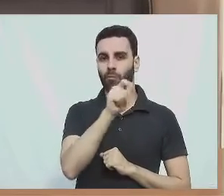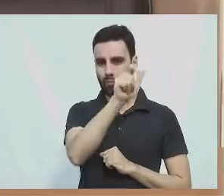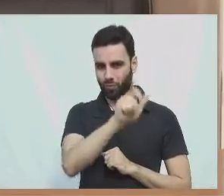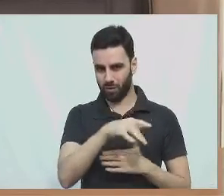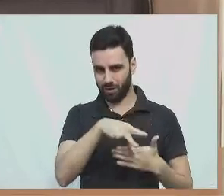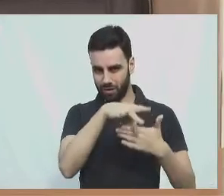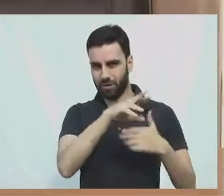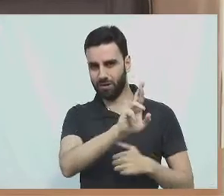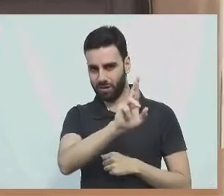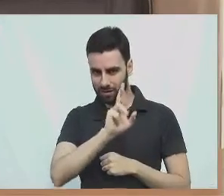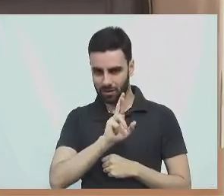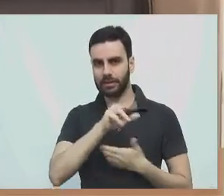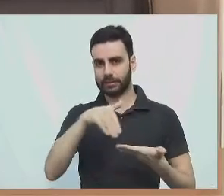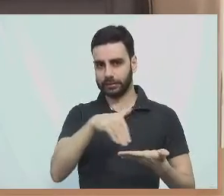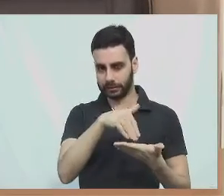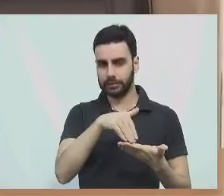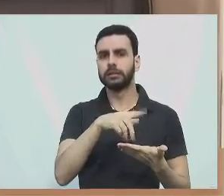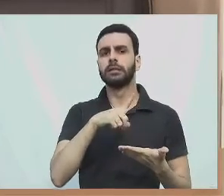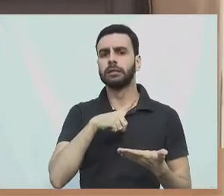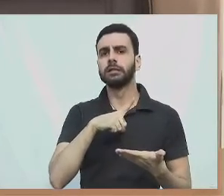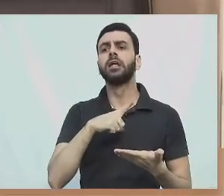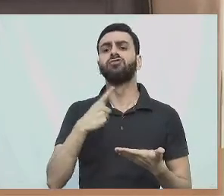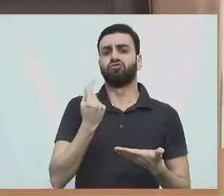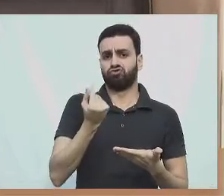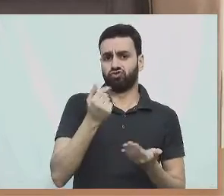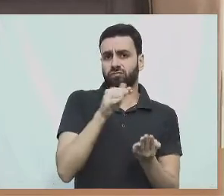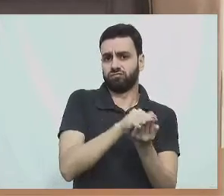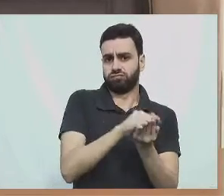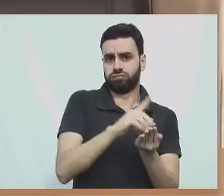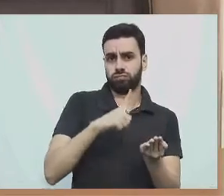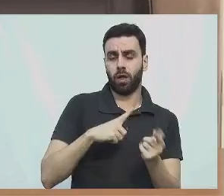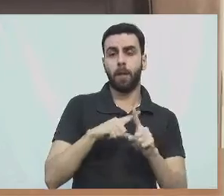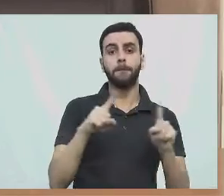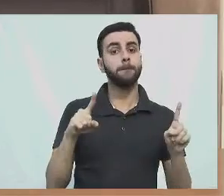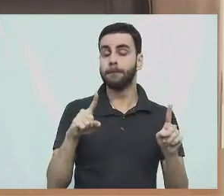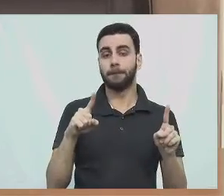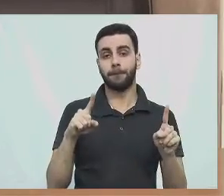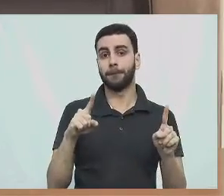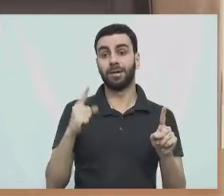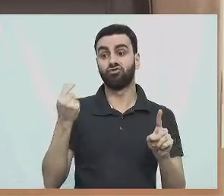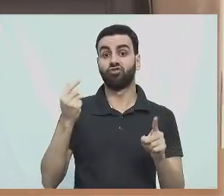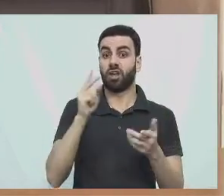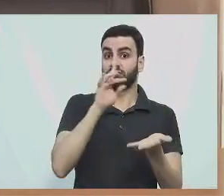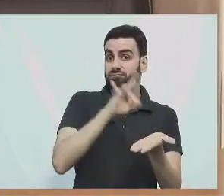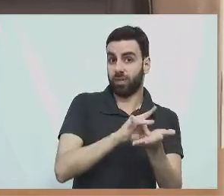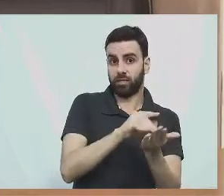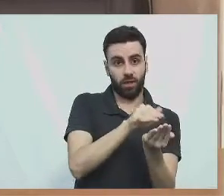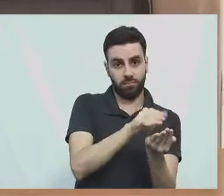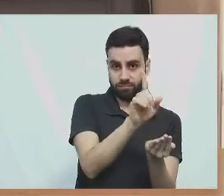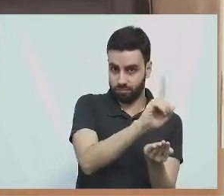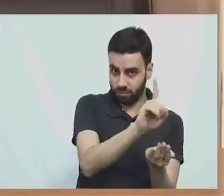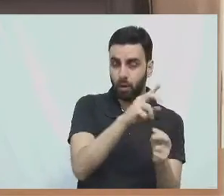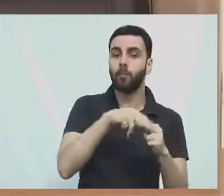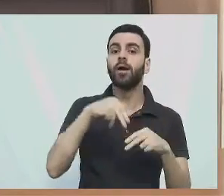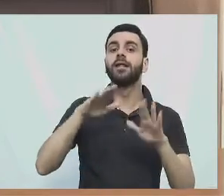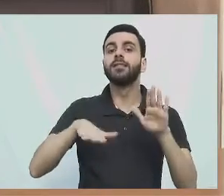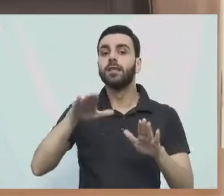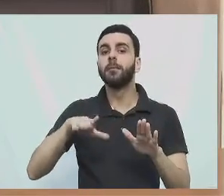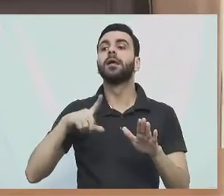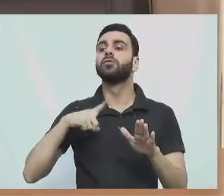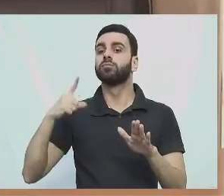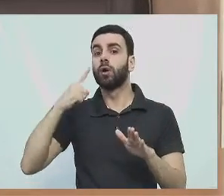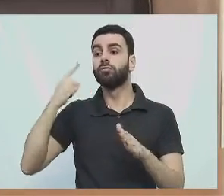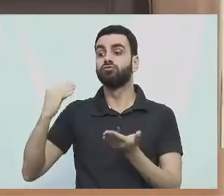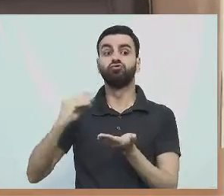o repasse, o vereador Helder até falou de dinheiro em conta, ele nunca vai estar em conta, né, ele vai ser por meio das medições